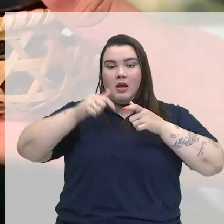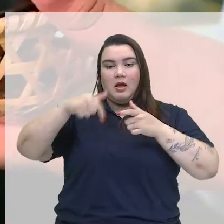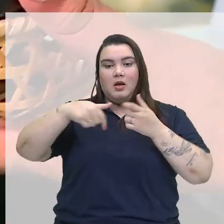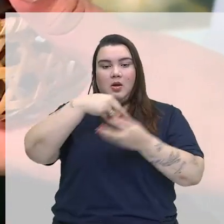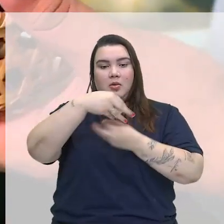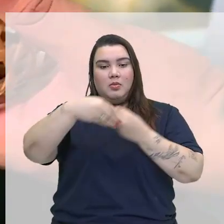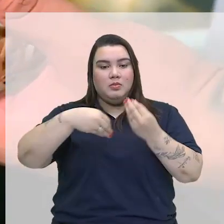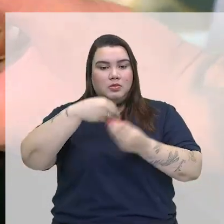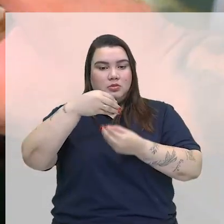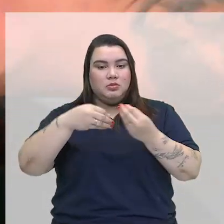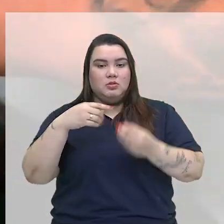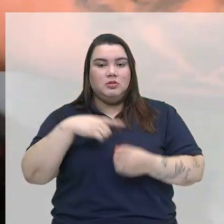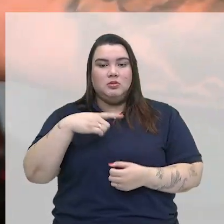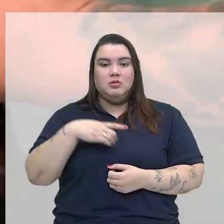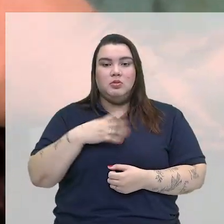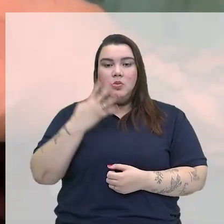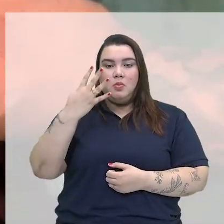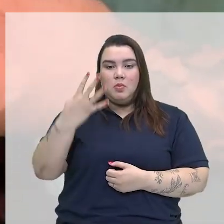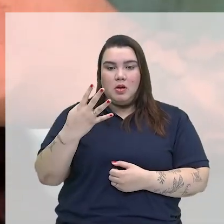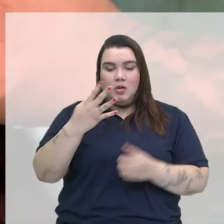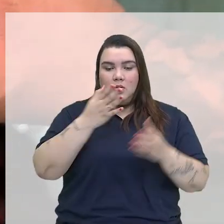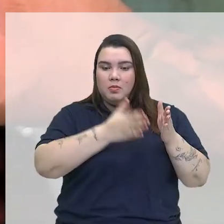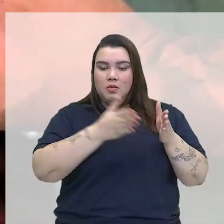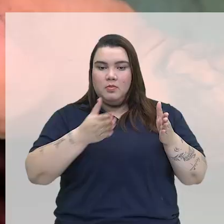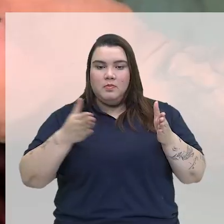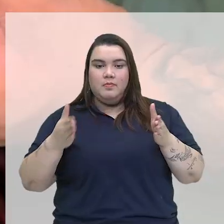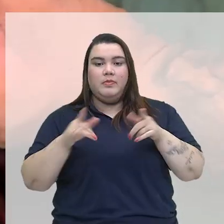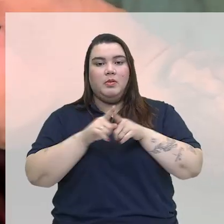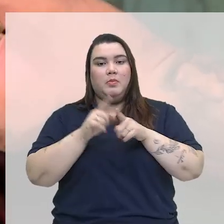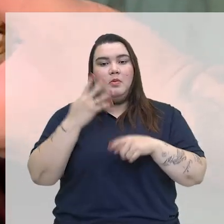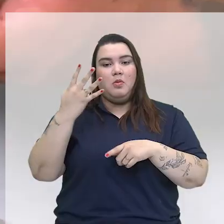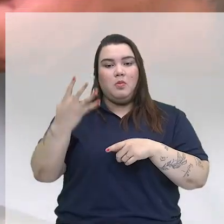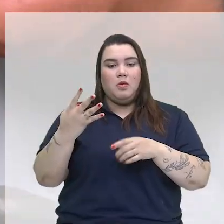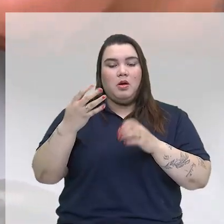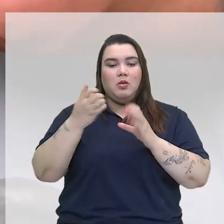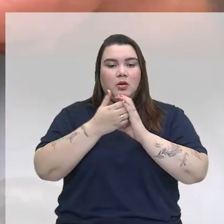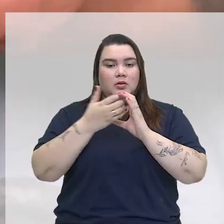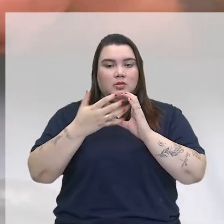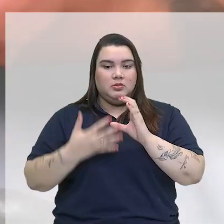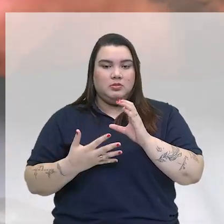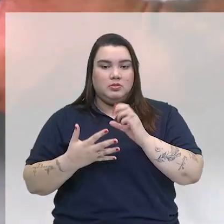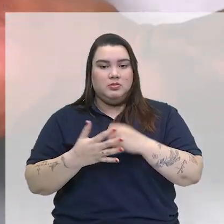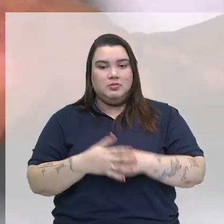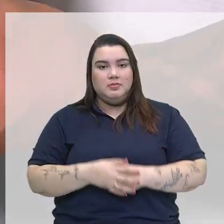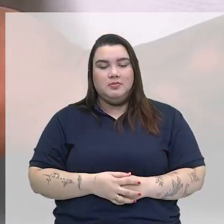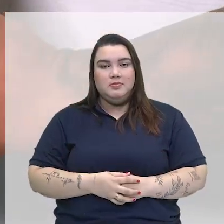heterogênea que tem 4 fases e 4 componentes.